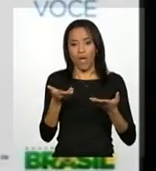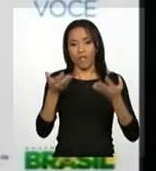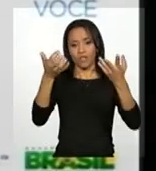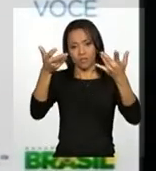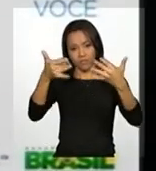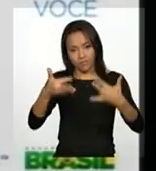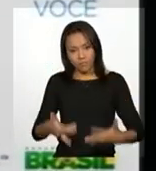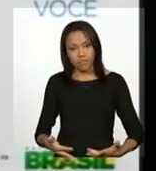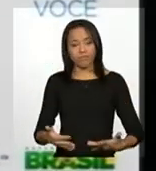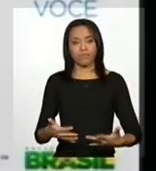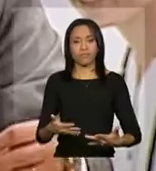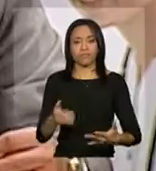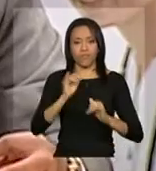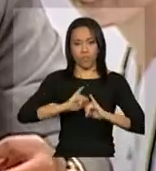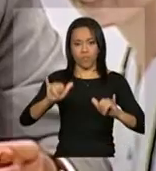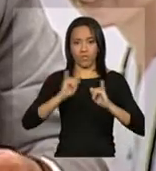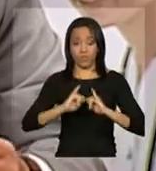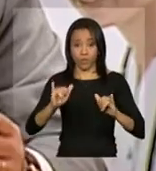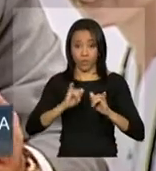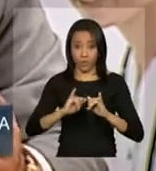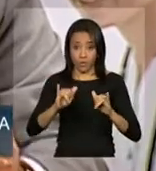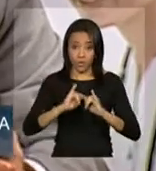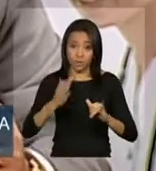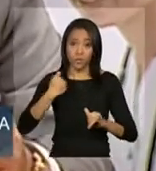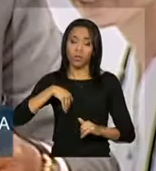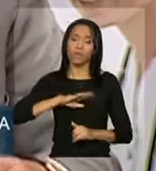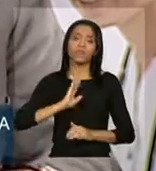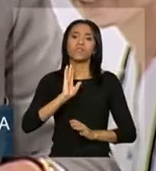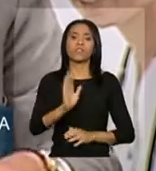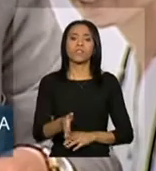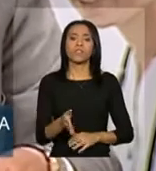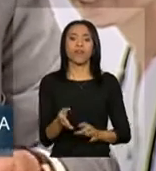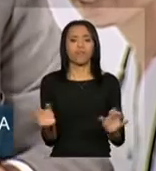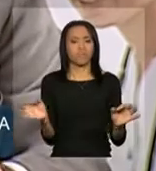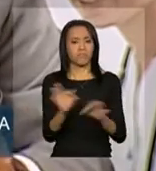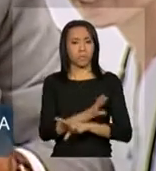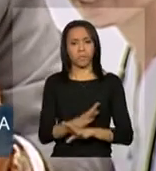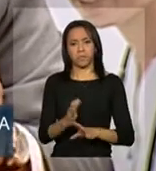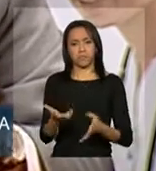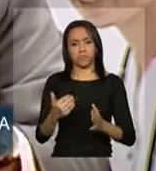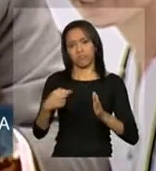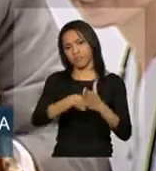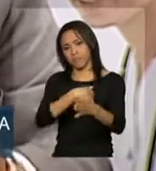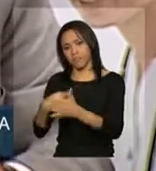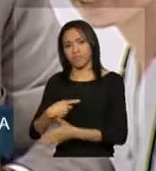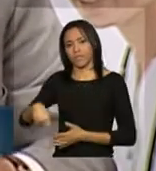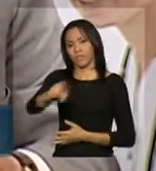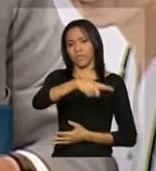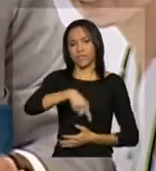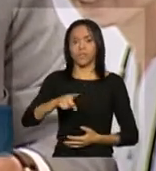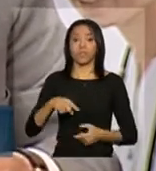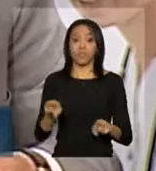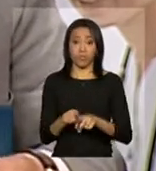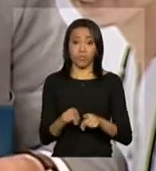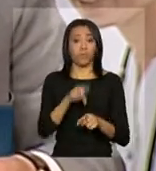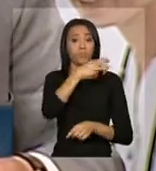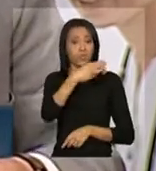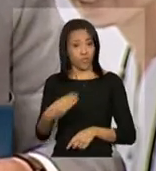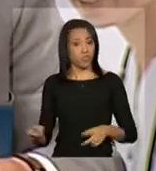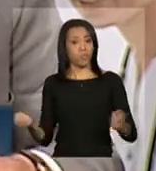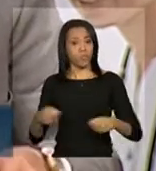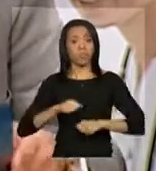eh preliminares eh nós estamos à disposição de vocês e o ministro Alex S Padilha também poderá realizar